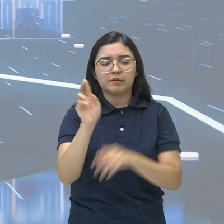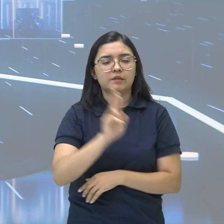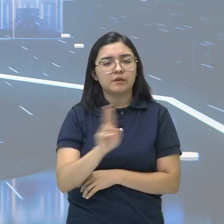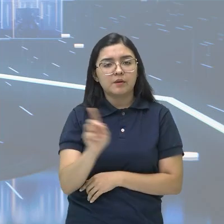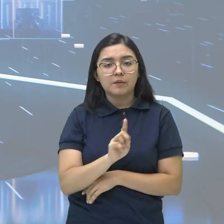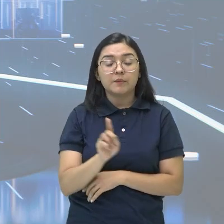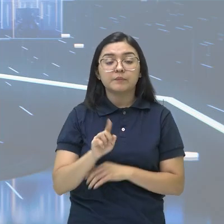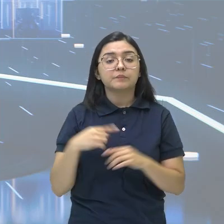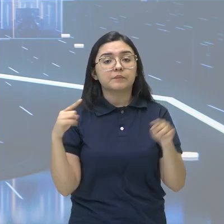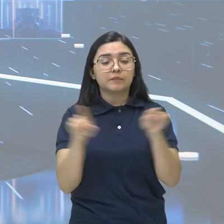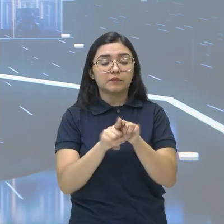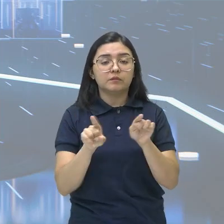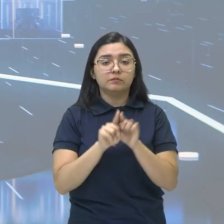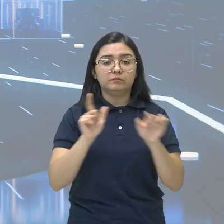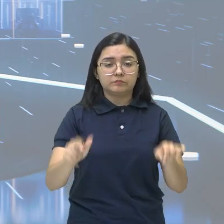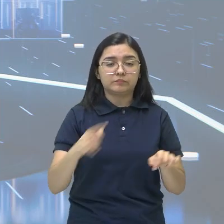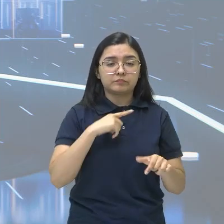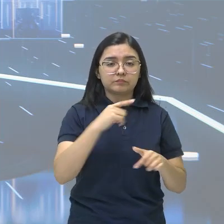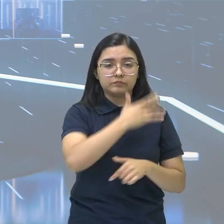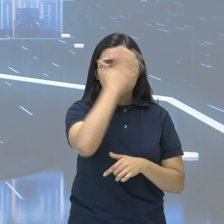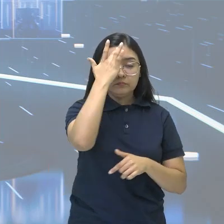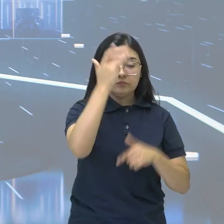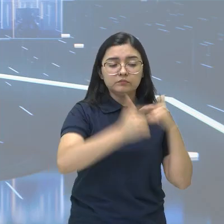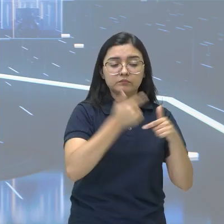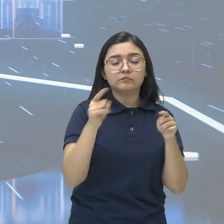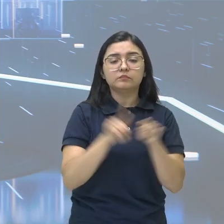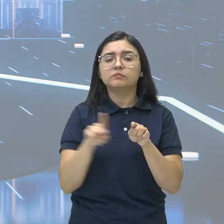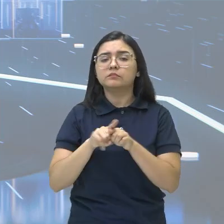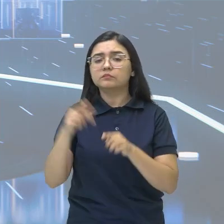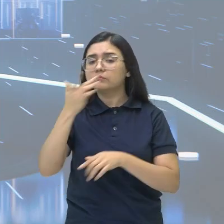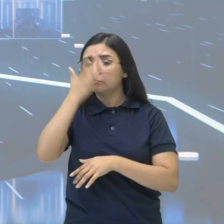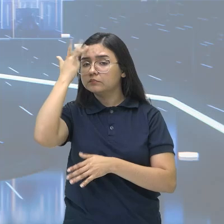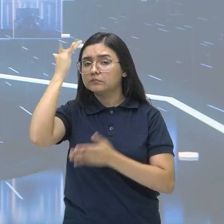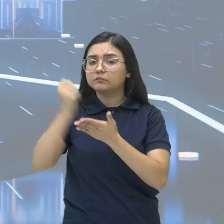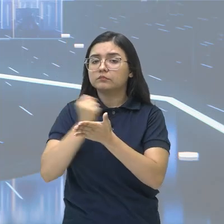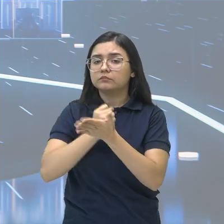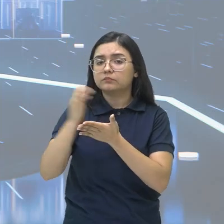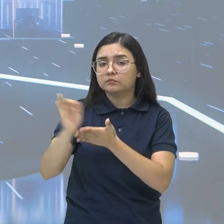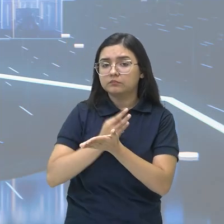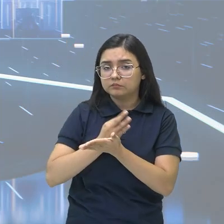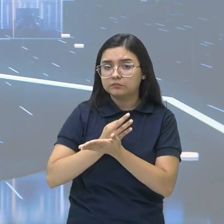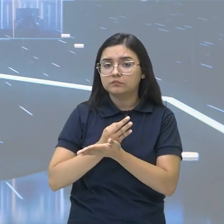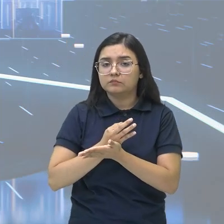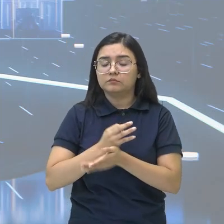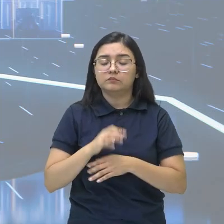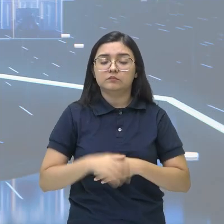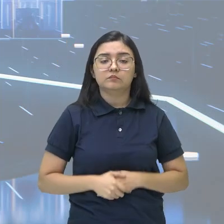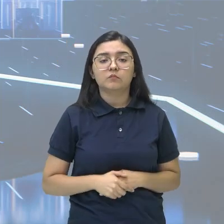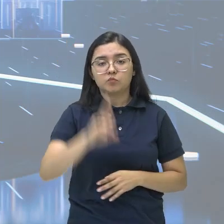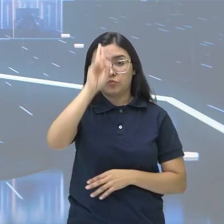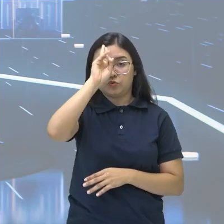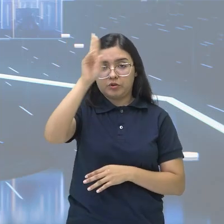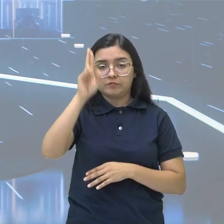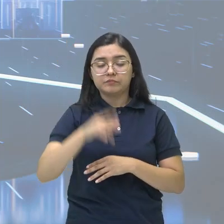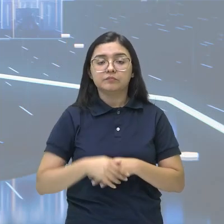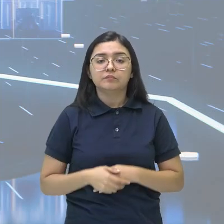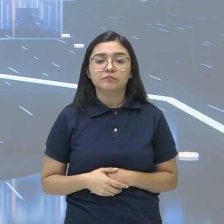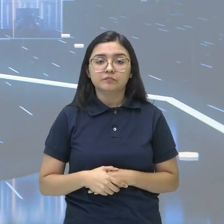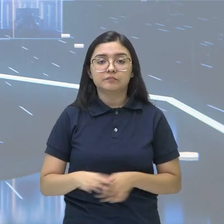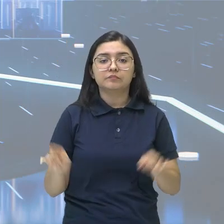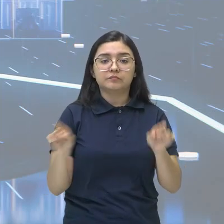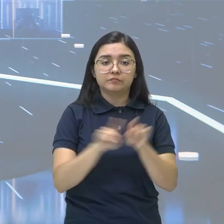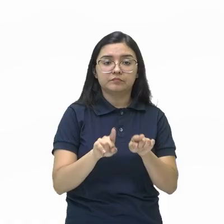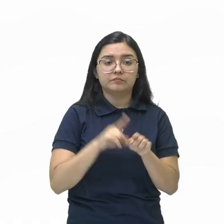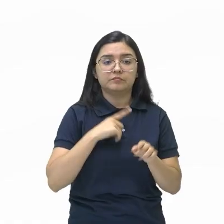tá? Nem para o trabalhador, nem para quem está empregando os empregadores. Tem